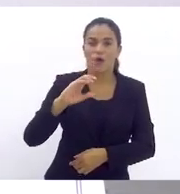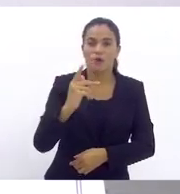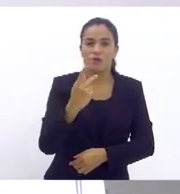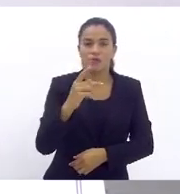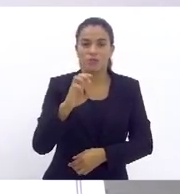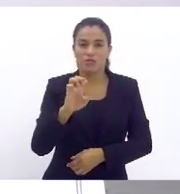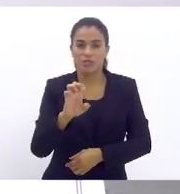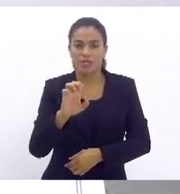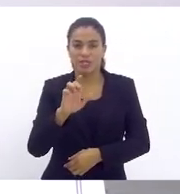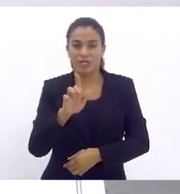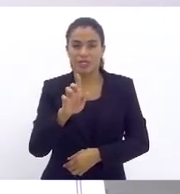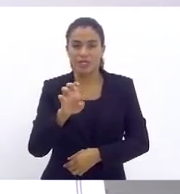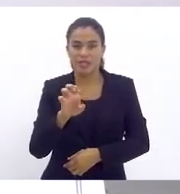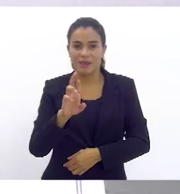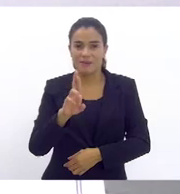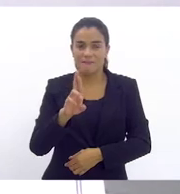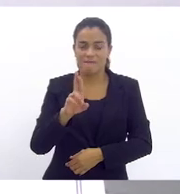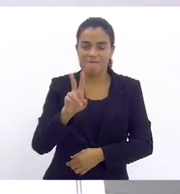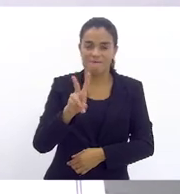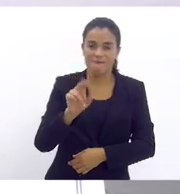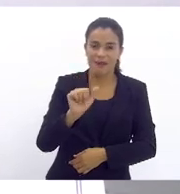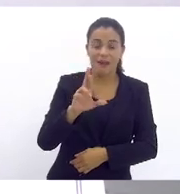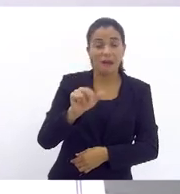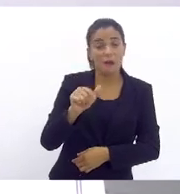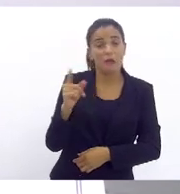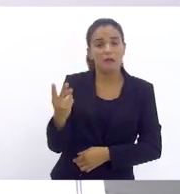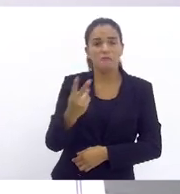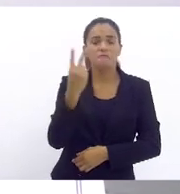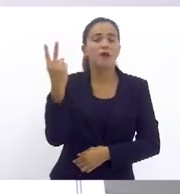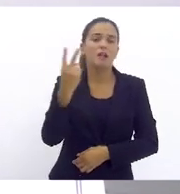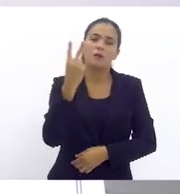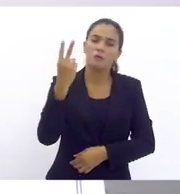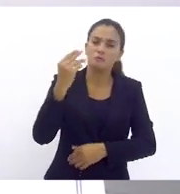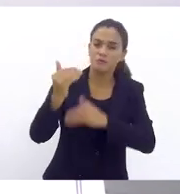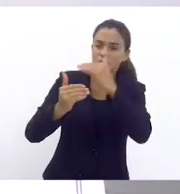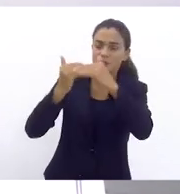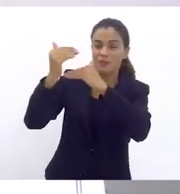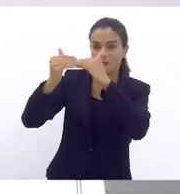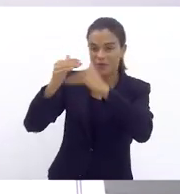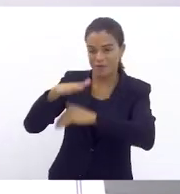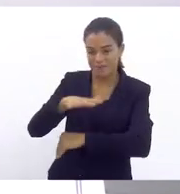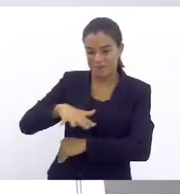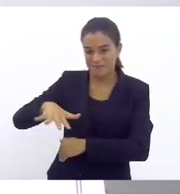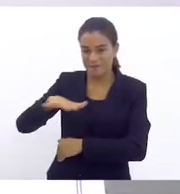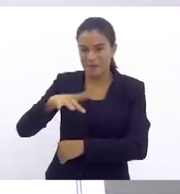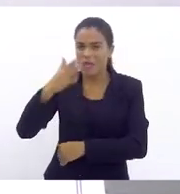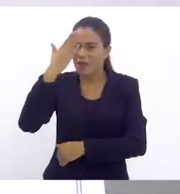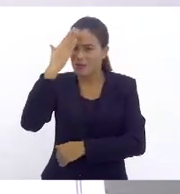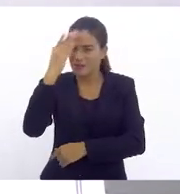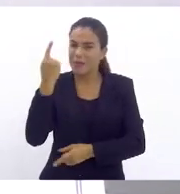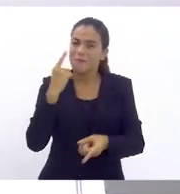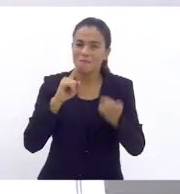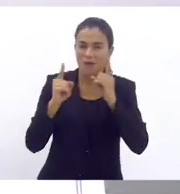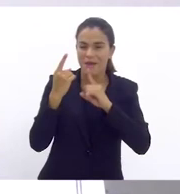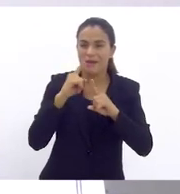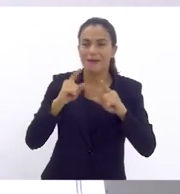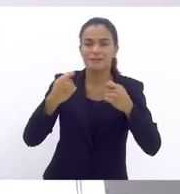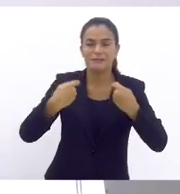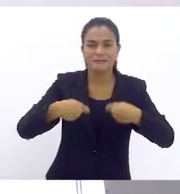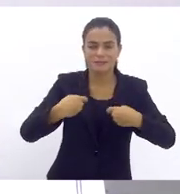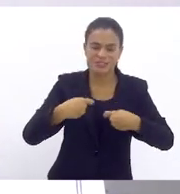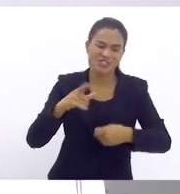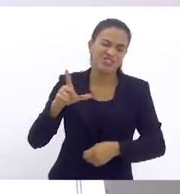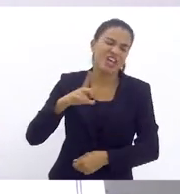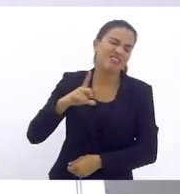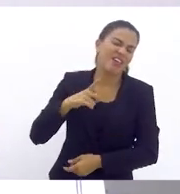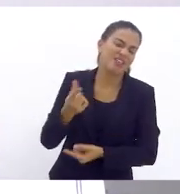ser um instrumento valioso para o desenvolvimento econômico Regional eu sei que maricato tá precisando muito que tem muito